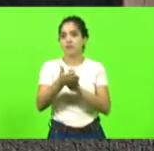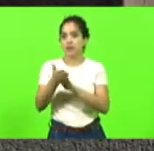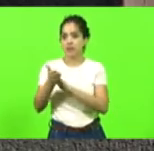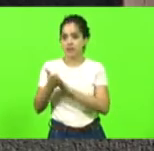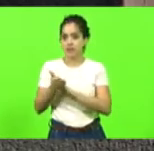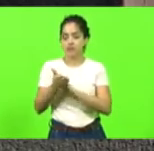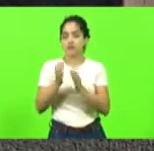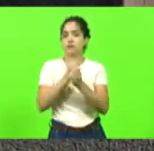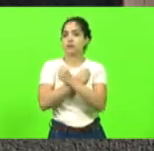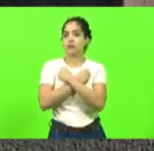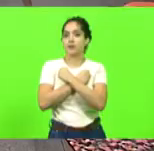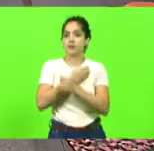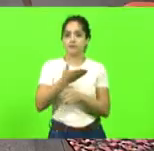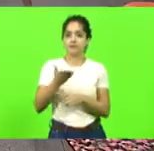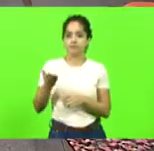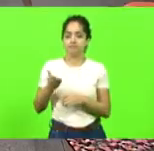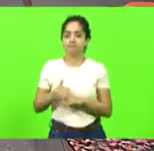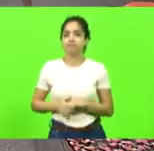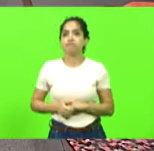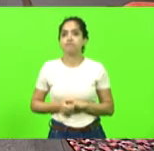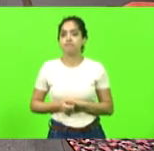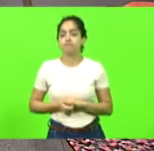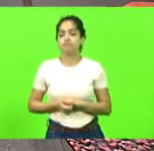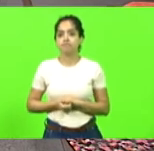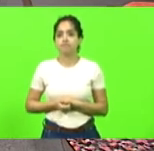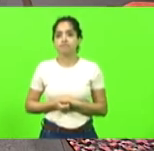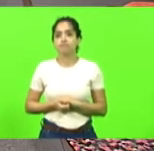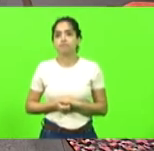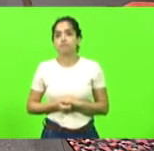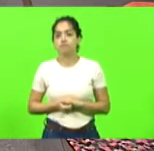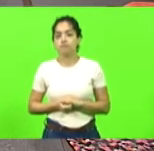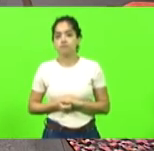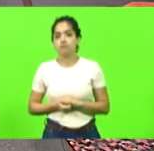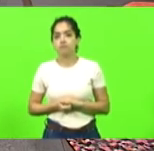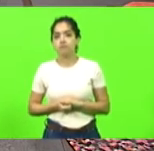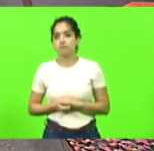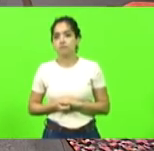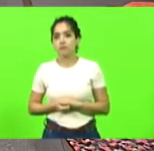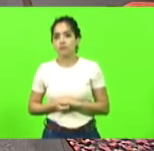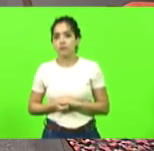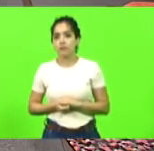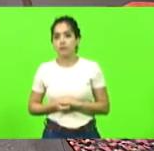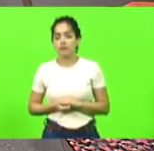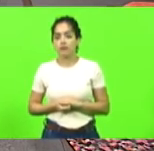e um forte abraço a todos vocês.